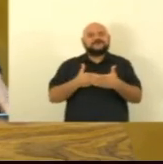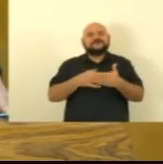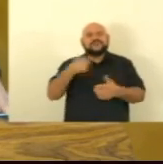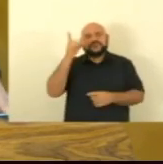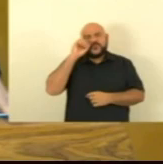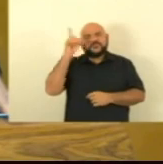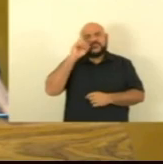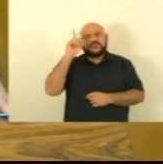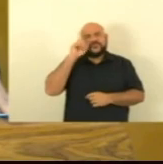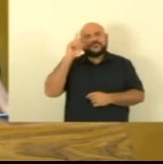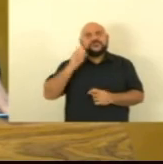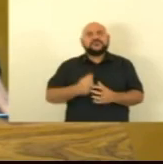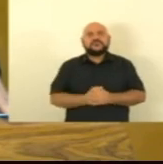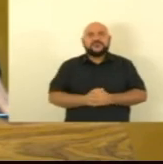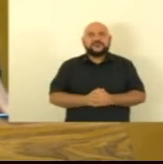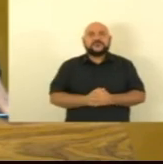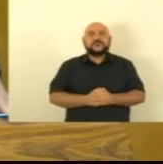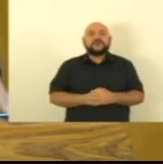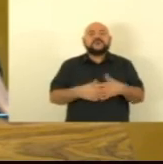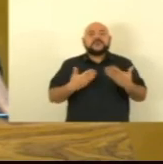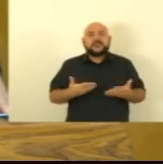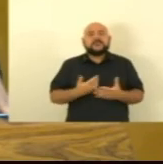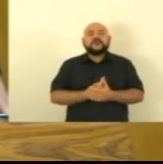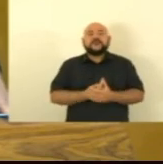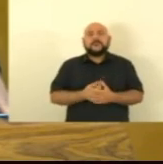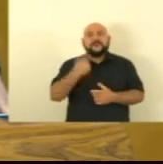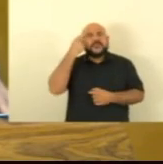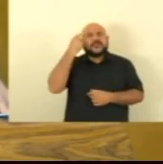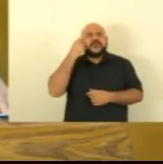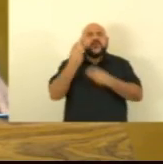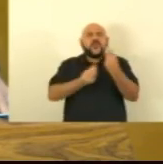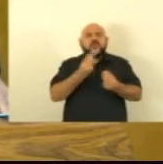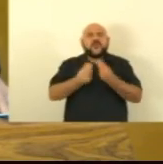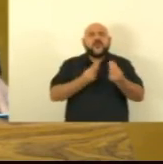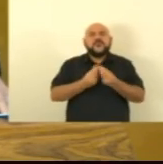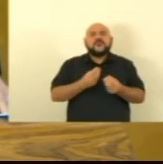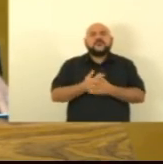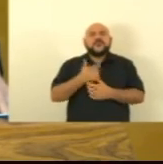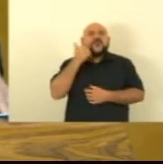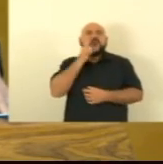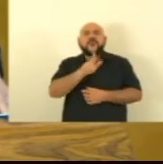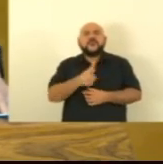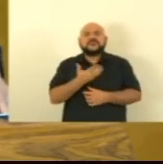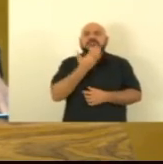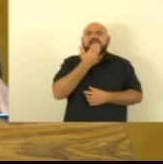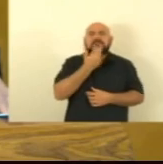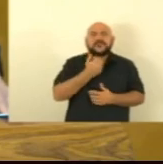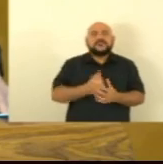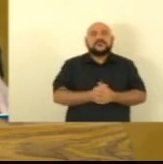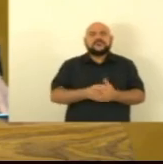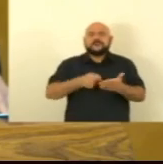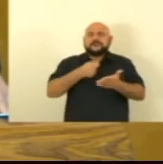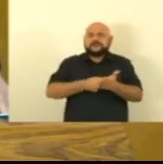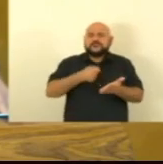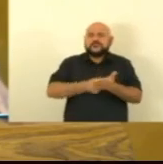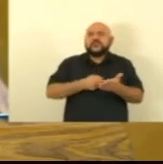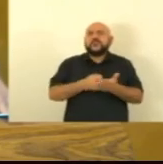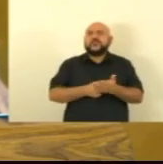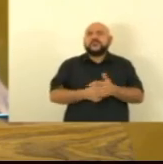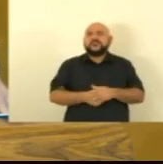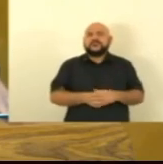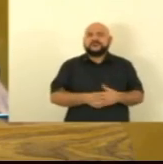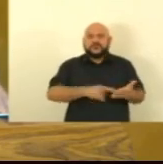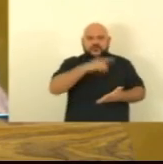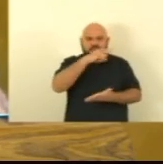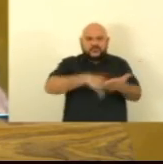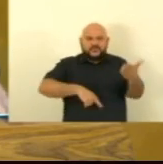a tentativa de se conseguir uma alimentação de qualidade, até a luta para conseguir um laudo para que